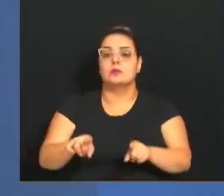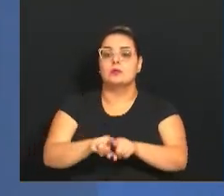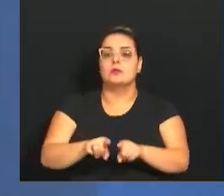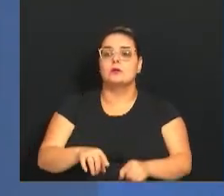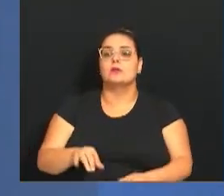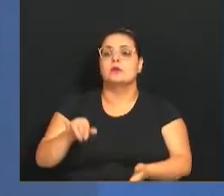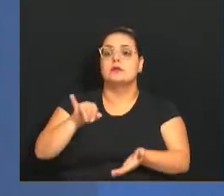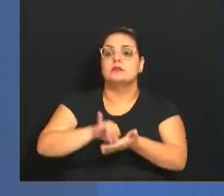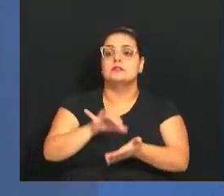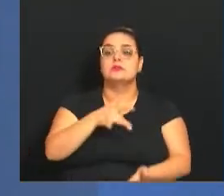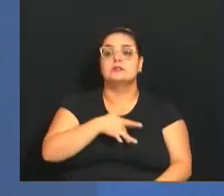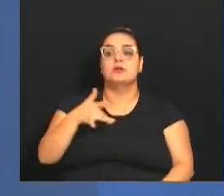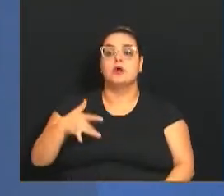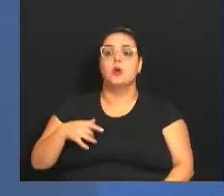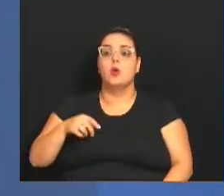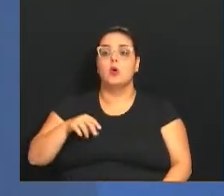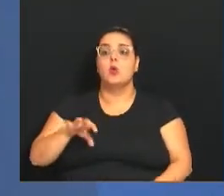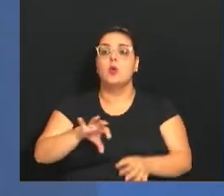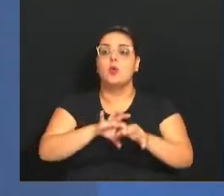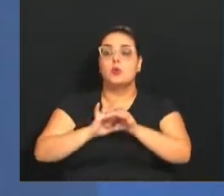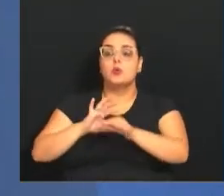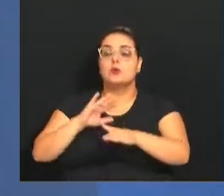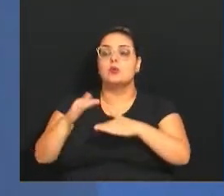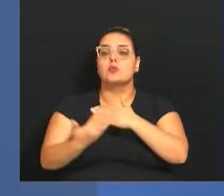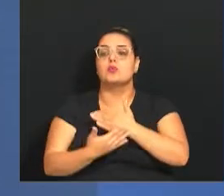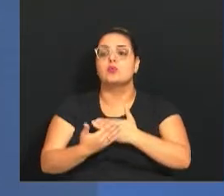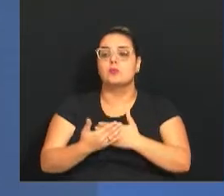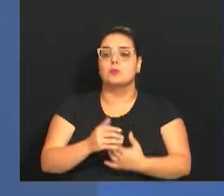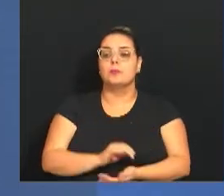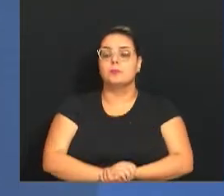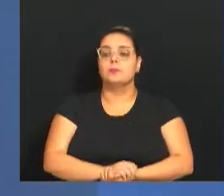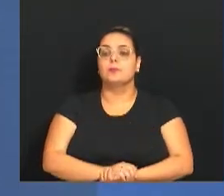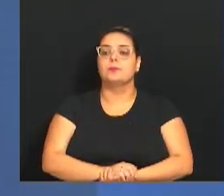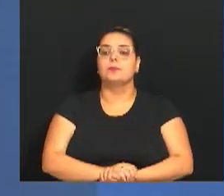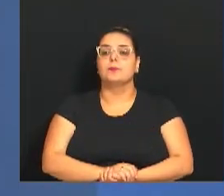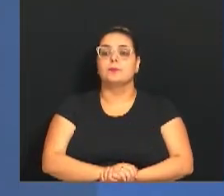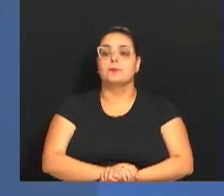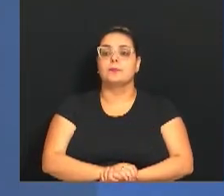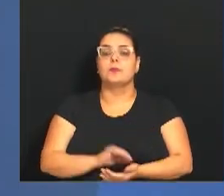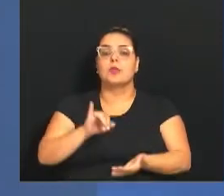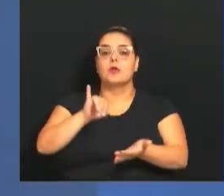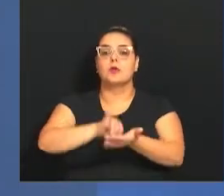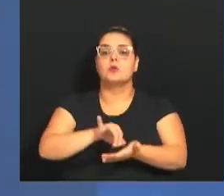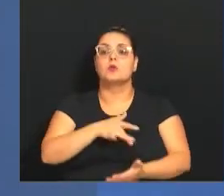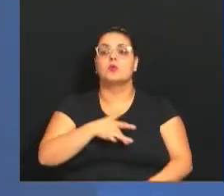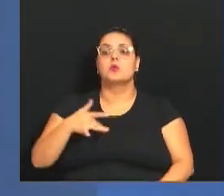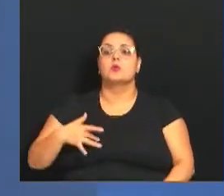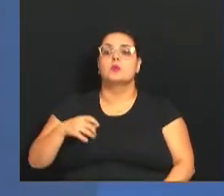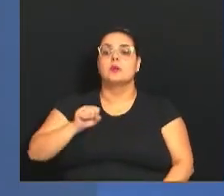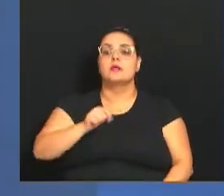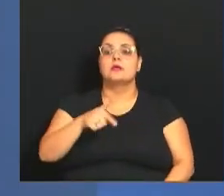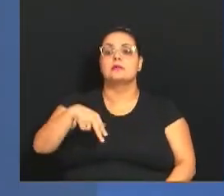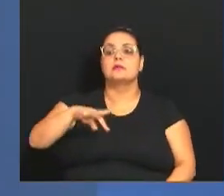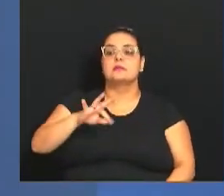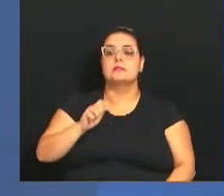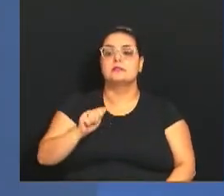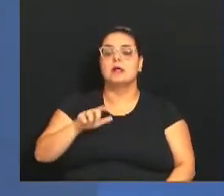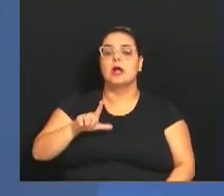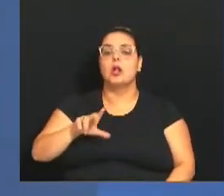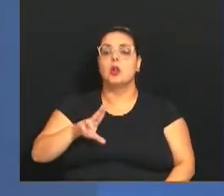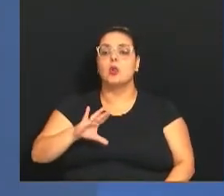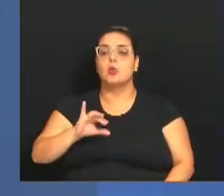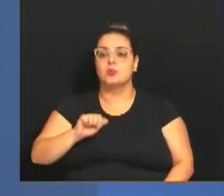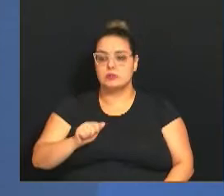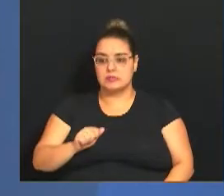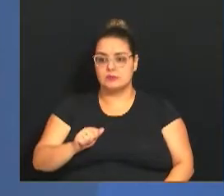de Saúde União dos Bairros, que fica na Vila Vitória, o Centro de Saúde Santa Lúcia, lá no Jardim Santa Lúcia,